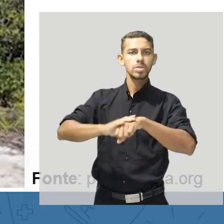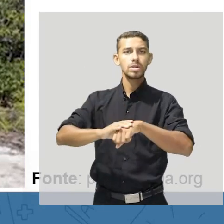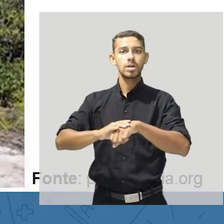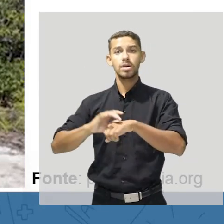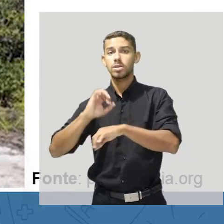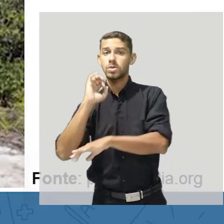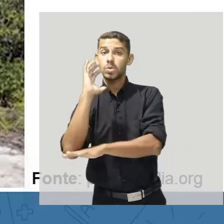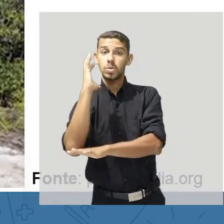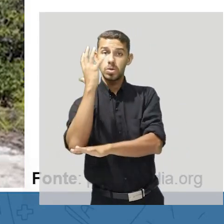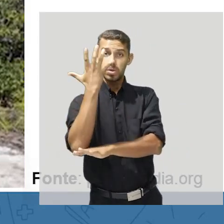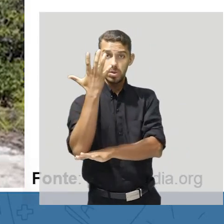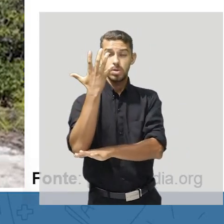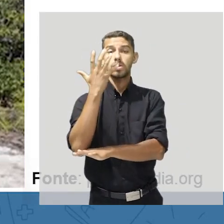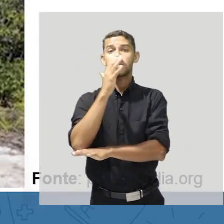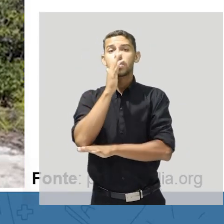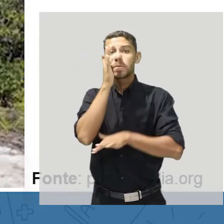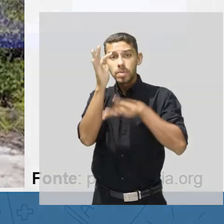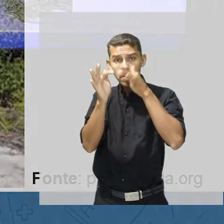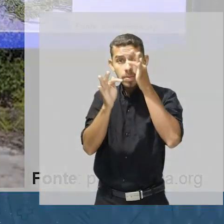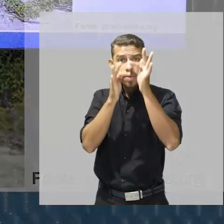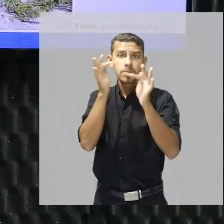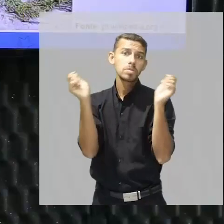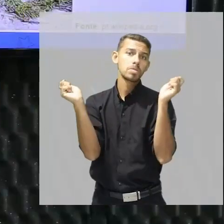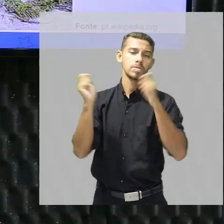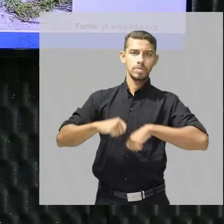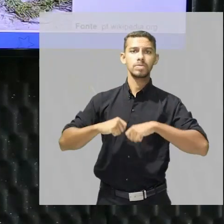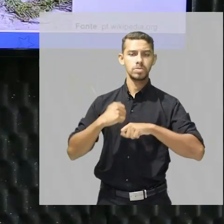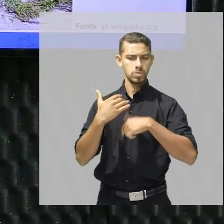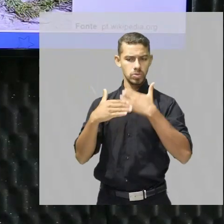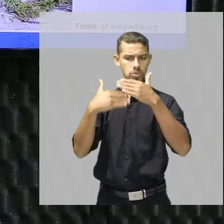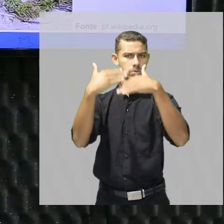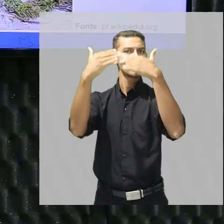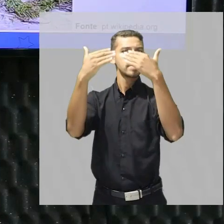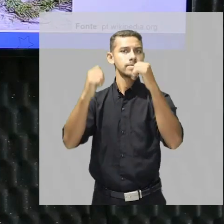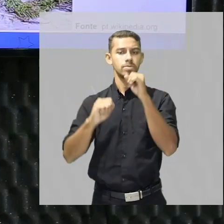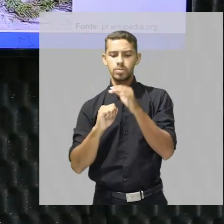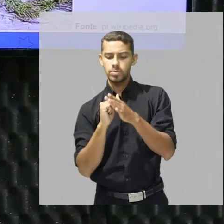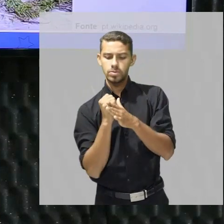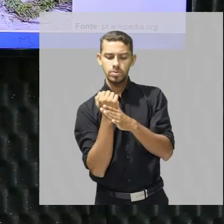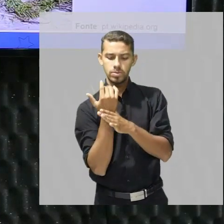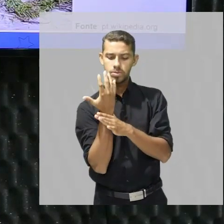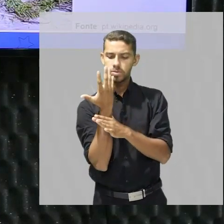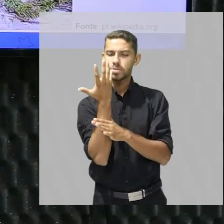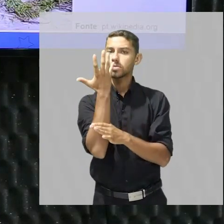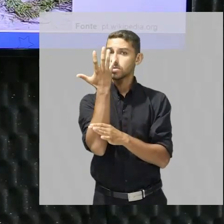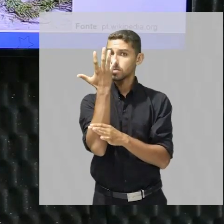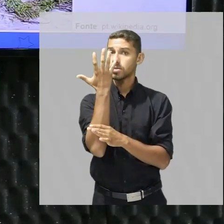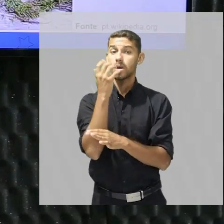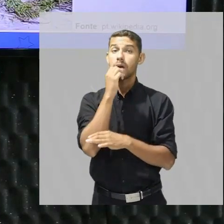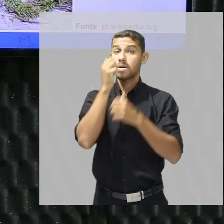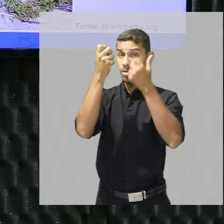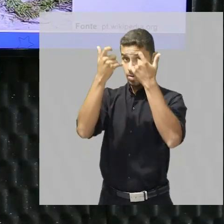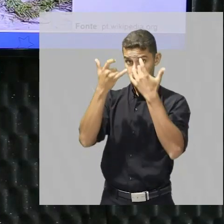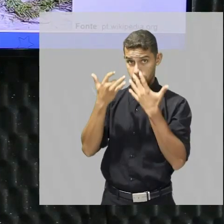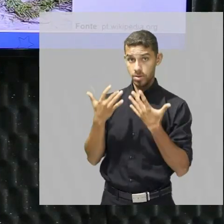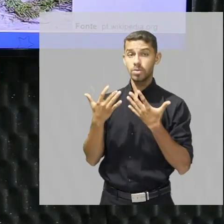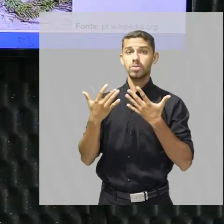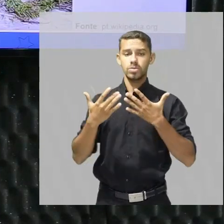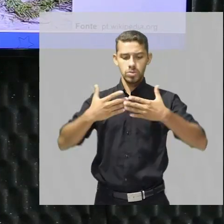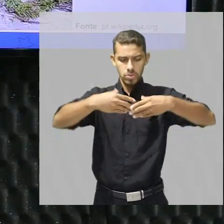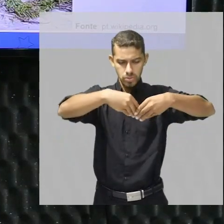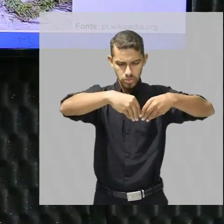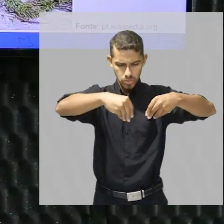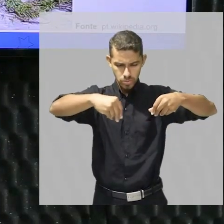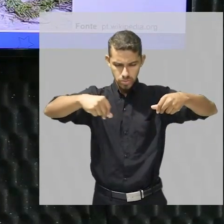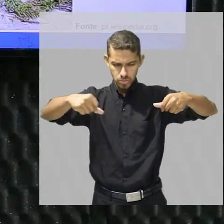plantas herbáceas possam nascer. E isso, como eu já falei para vocês na explicação anterior, vai fazendo com que o solo ele cada vez fique